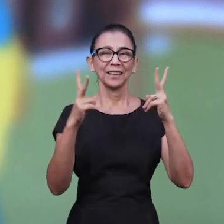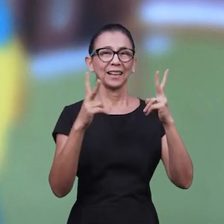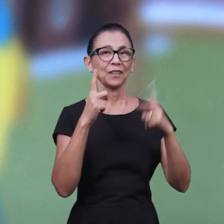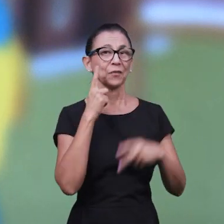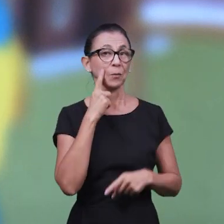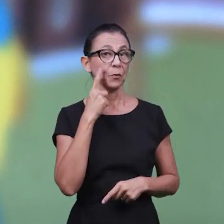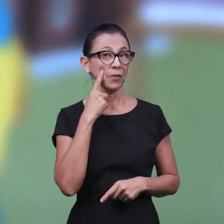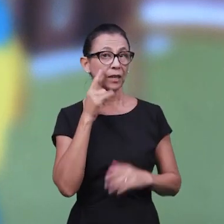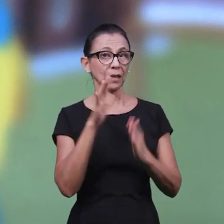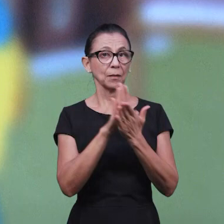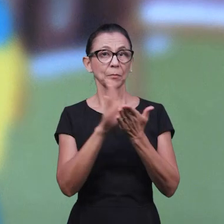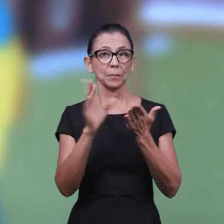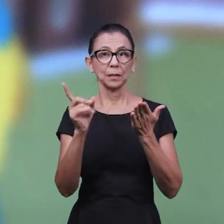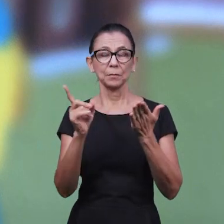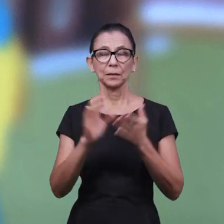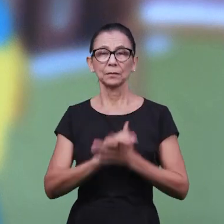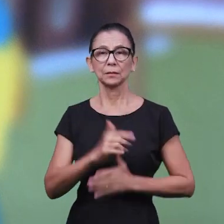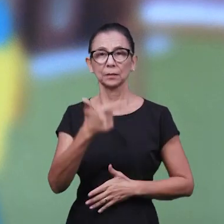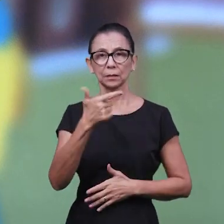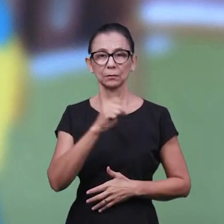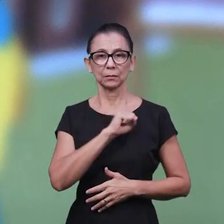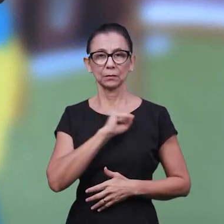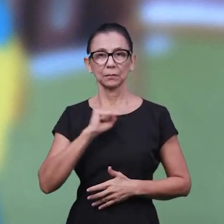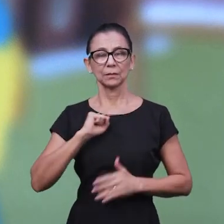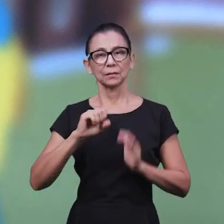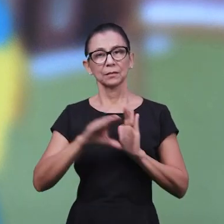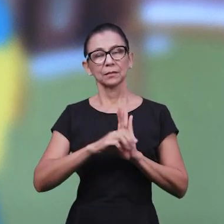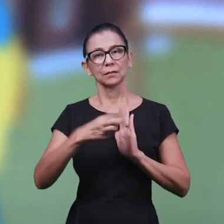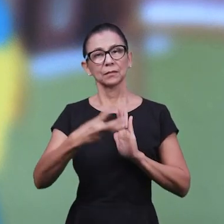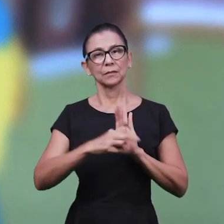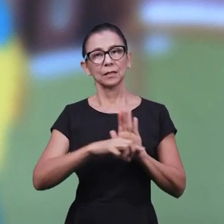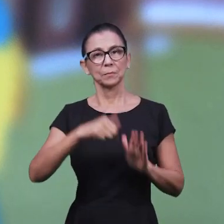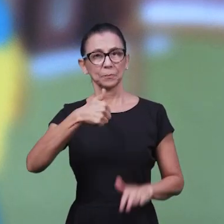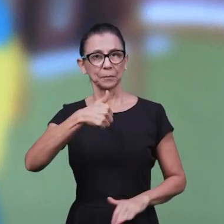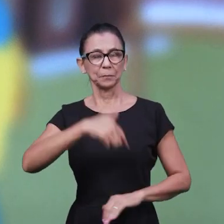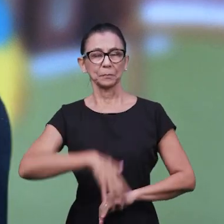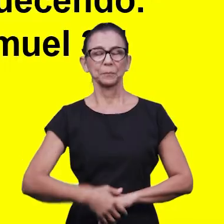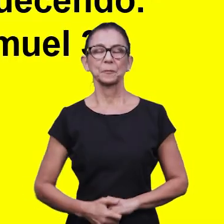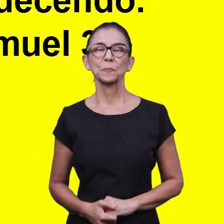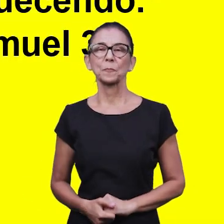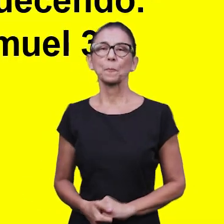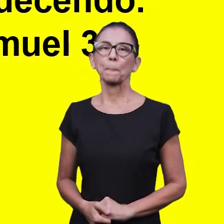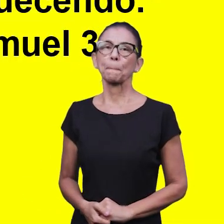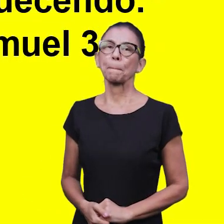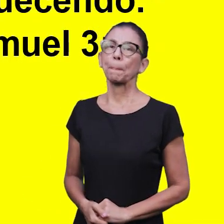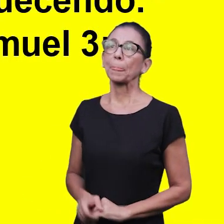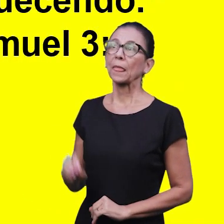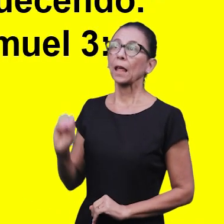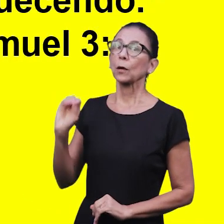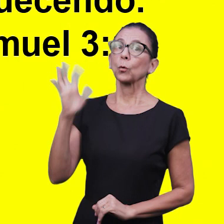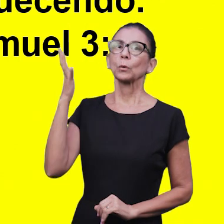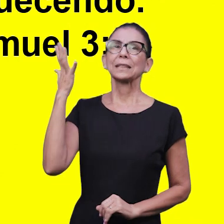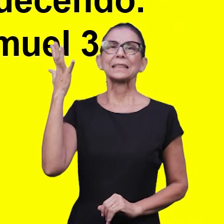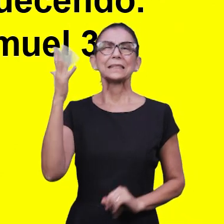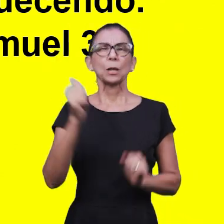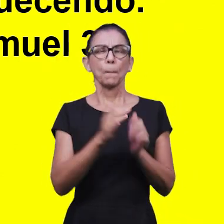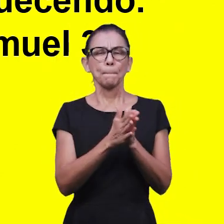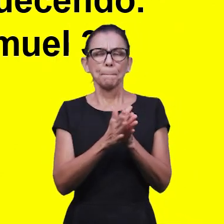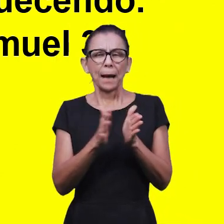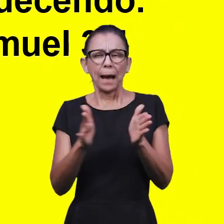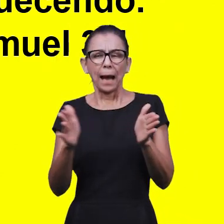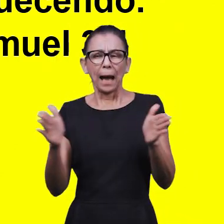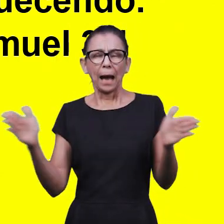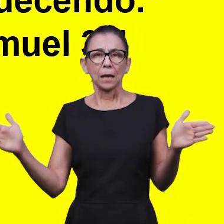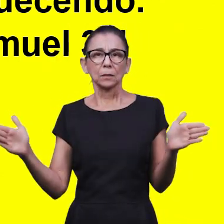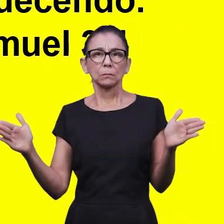palavra do Senhor, que está em 2 Samuel, capítulo 3, verso 1. E houve uma longa guerra entre